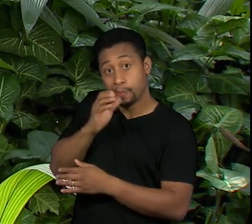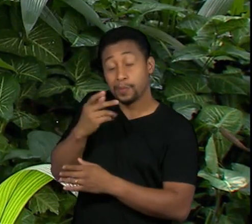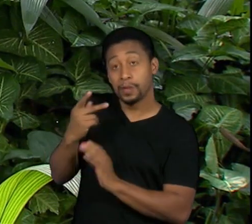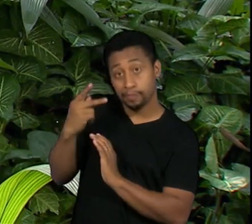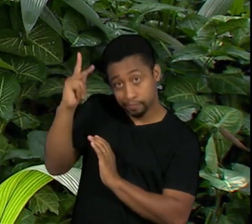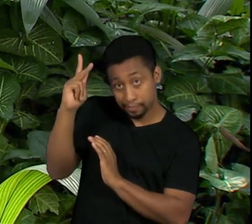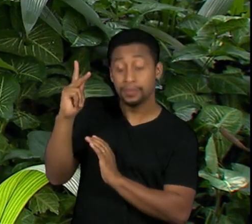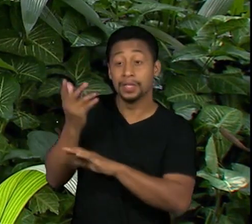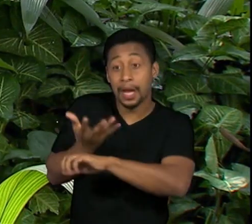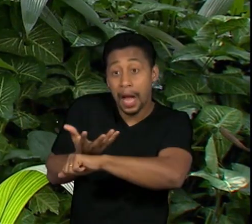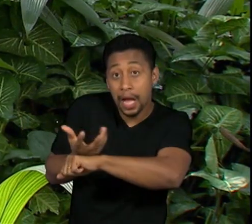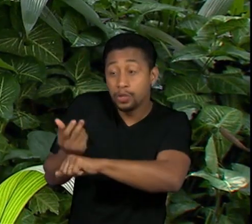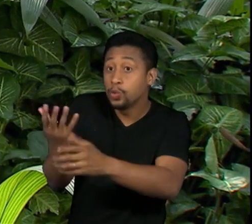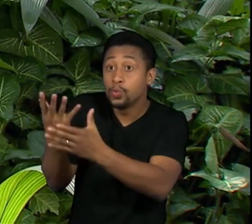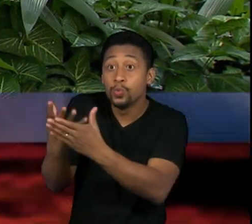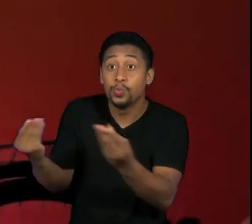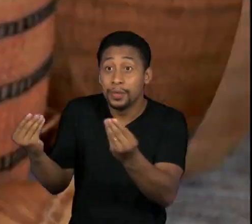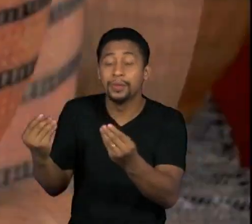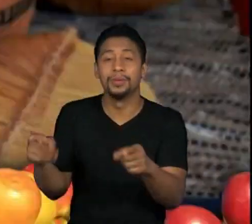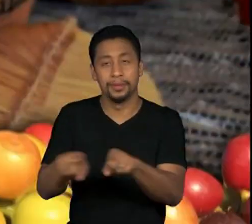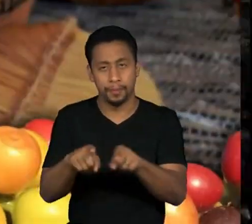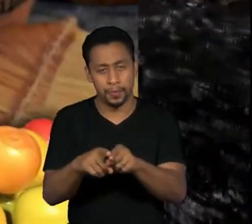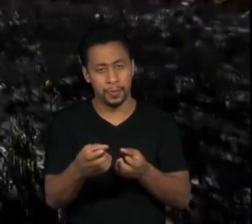na Caatinga. E veja também.